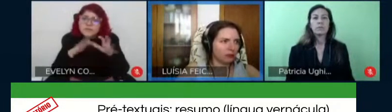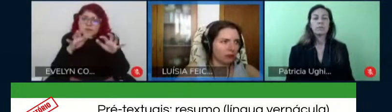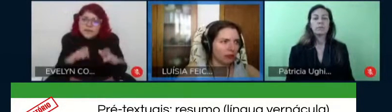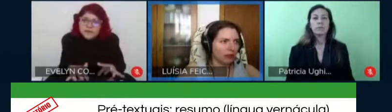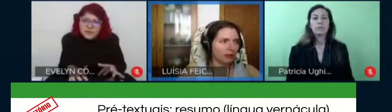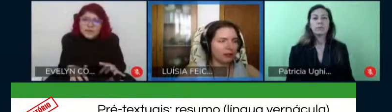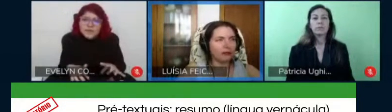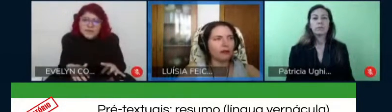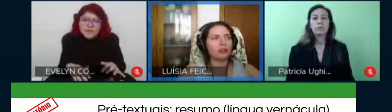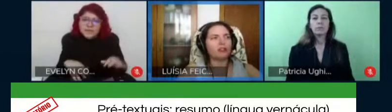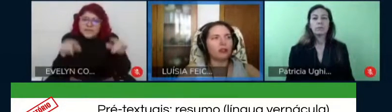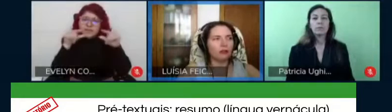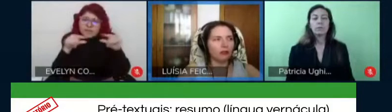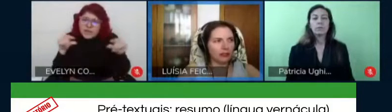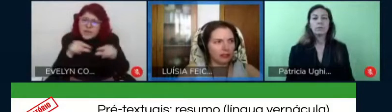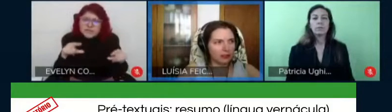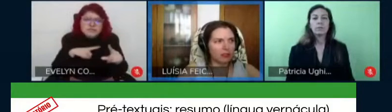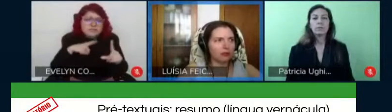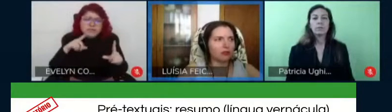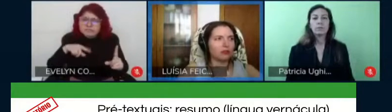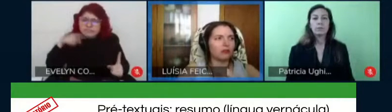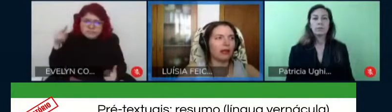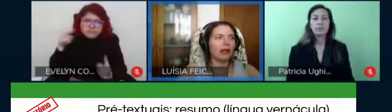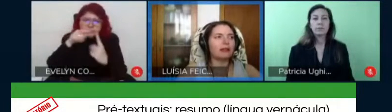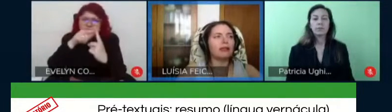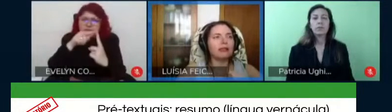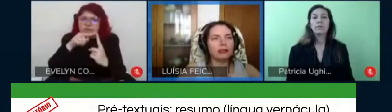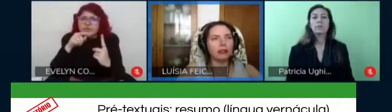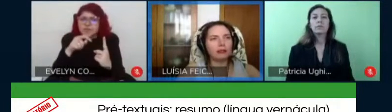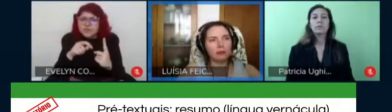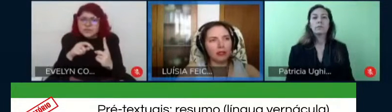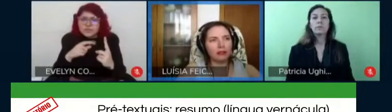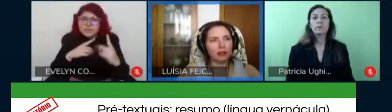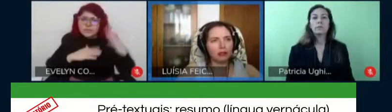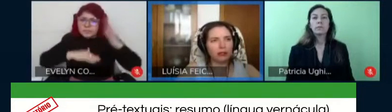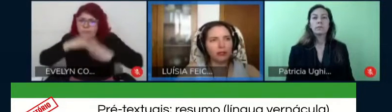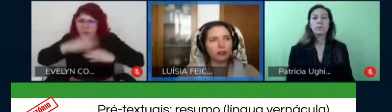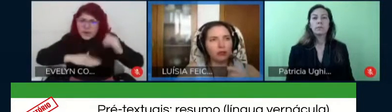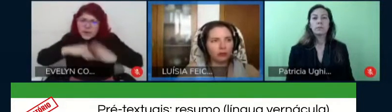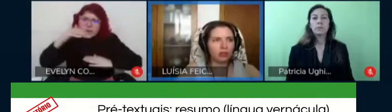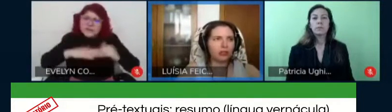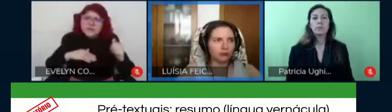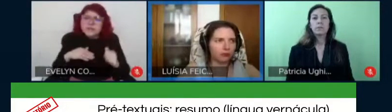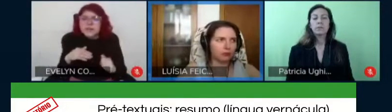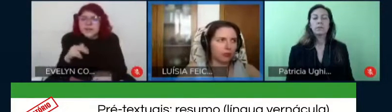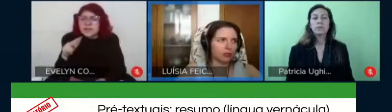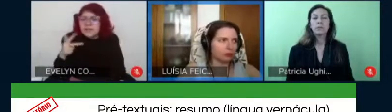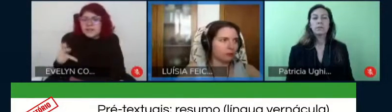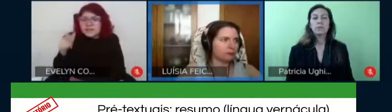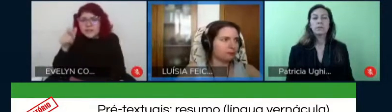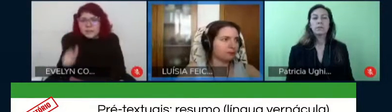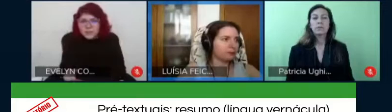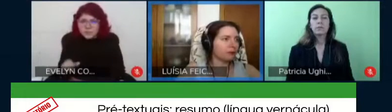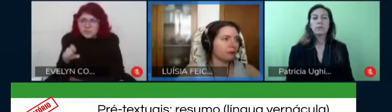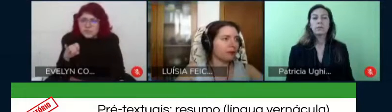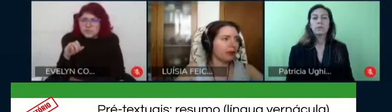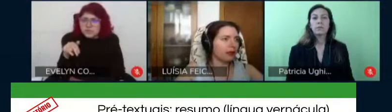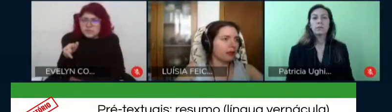concisas, verbo na voz ativa, terceira pessoa do singular, tem também que ter em mente o objetivo do resumo.